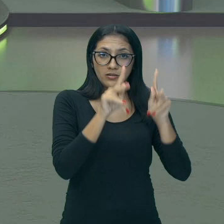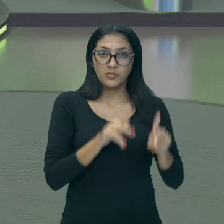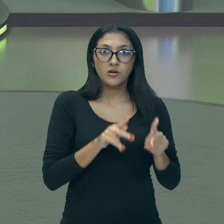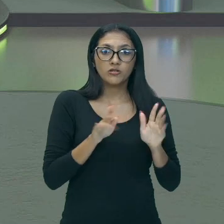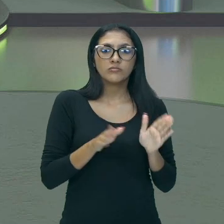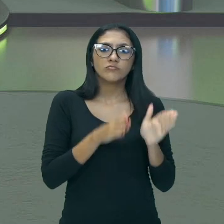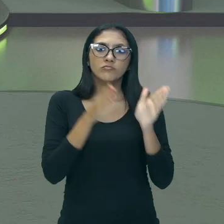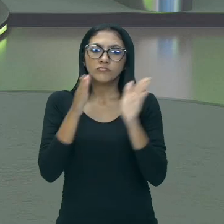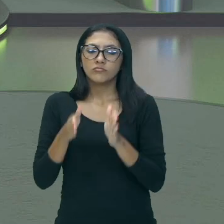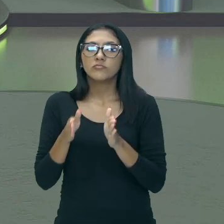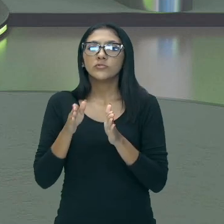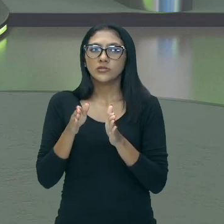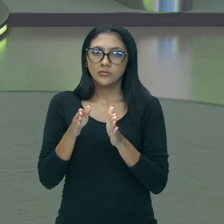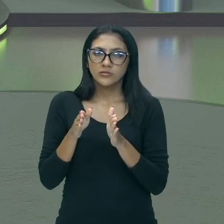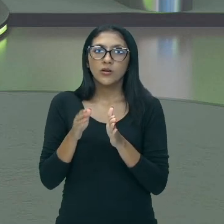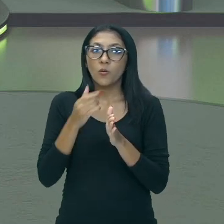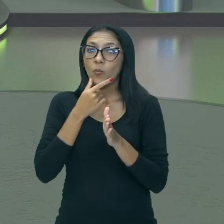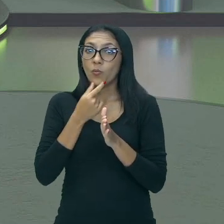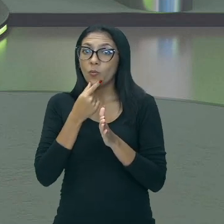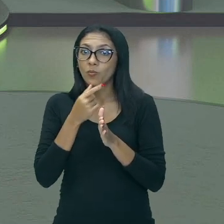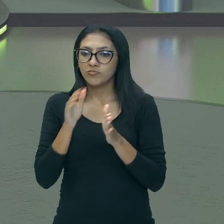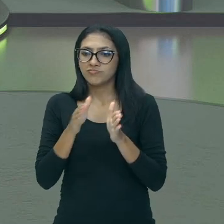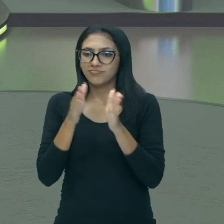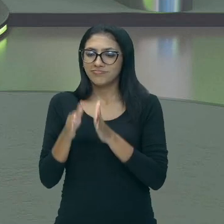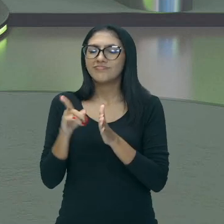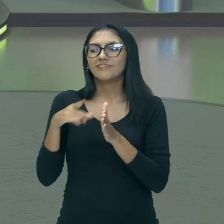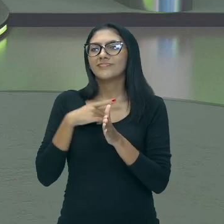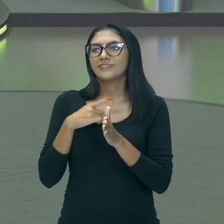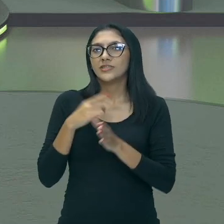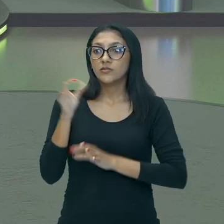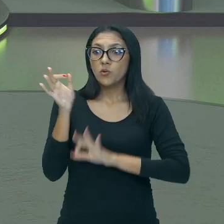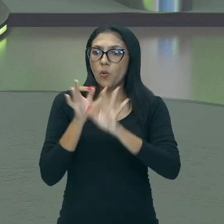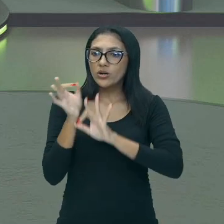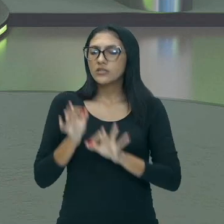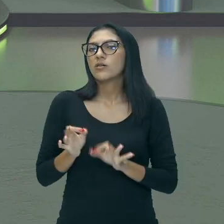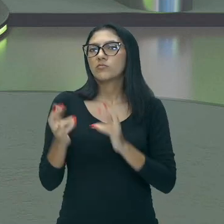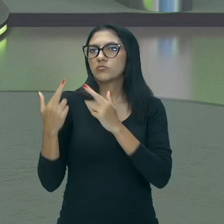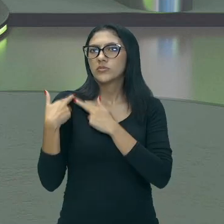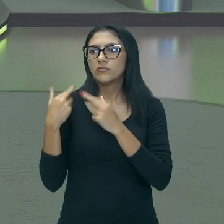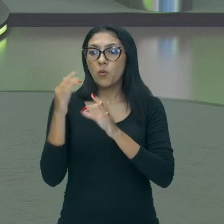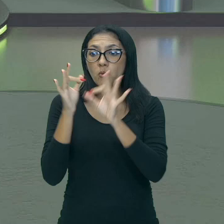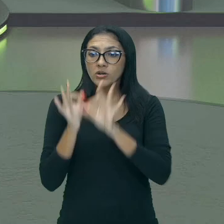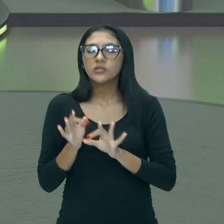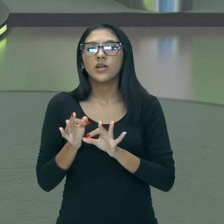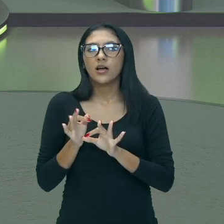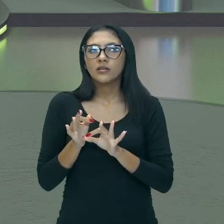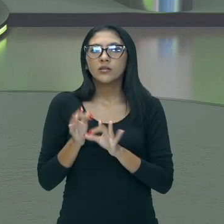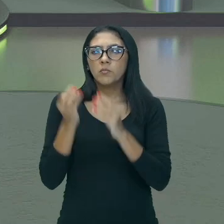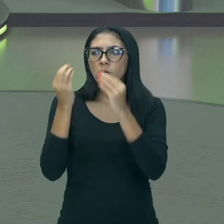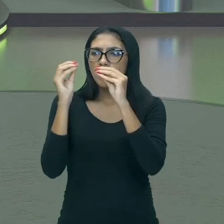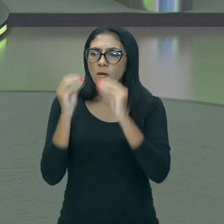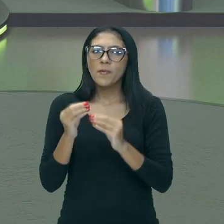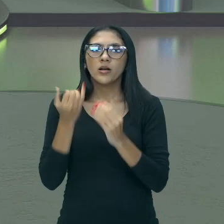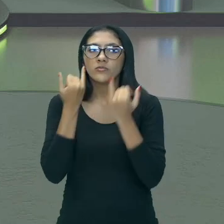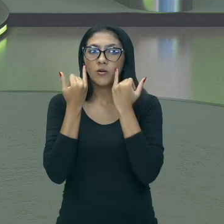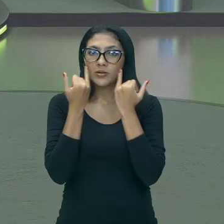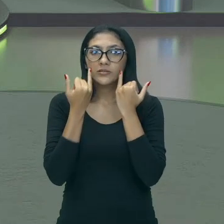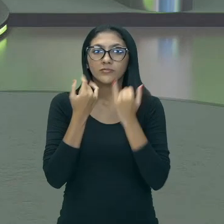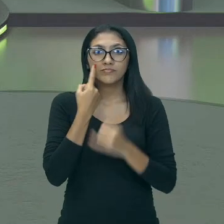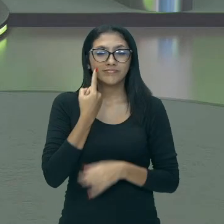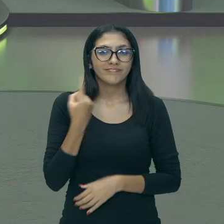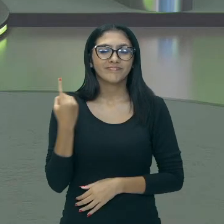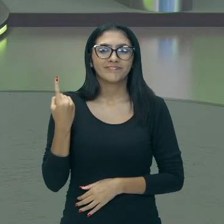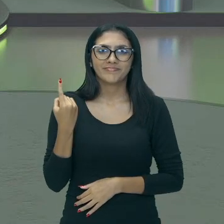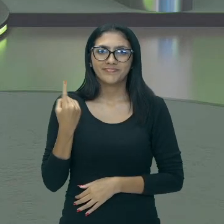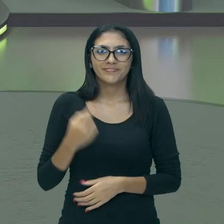de organizador em números quânticos da tabela periódica. Então ele só organizou a tabela periódica e ela ficou dessa forma. Dê